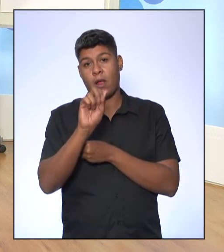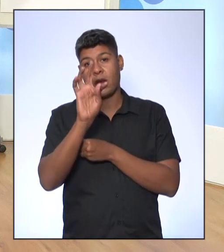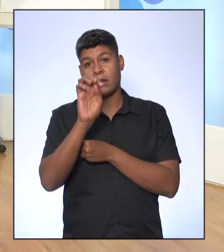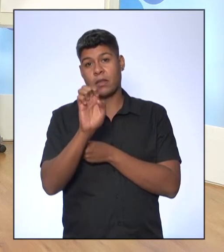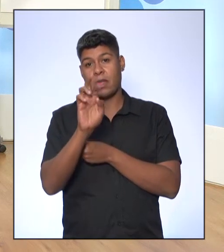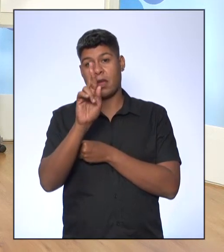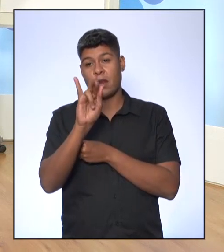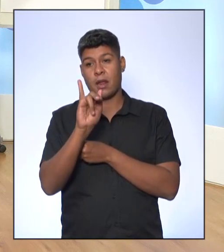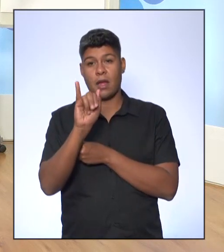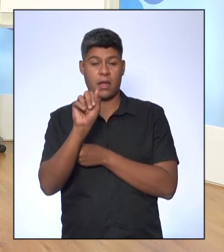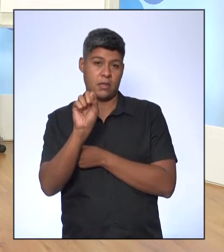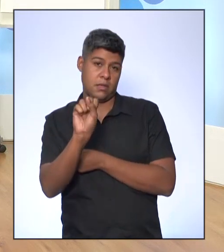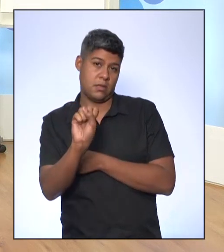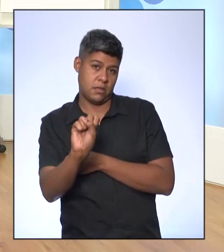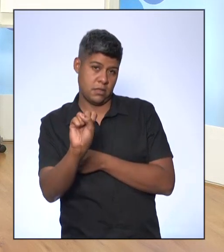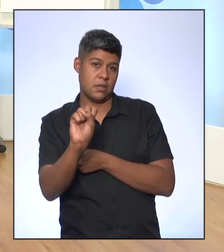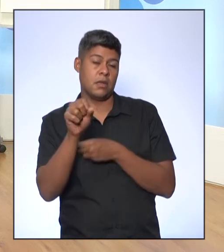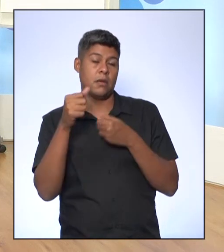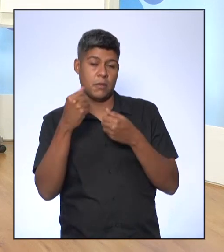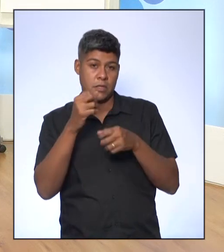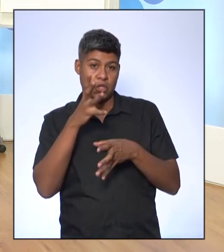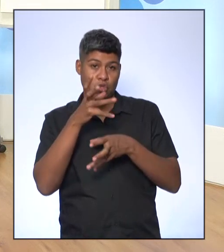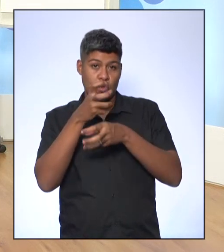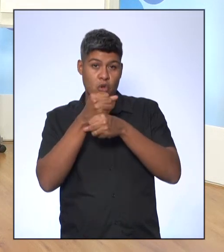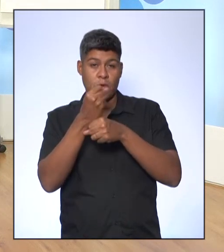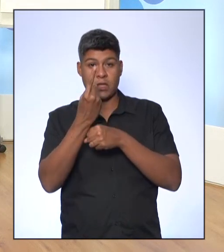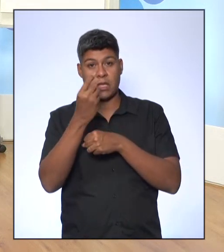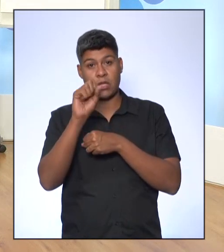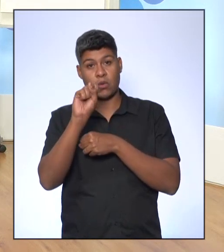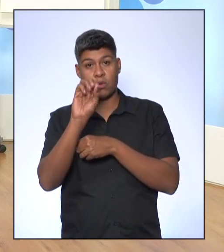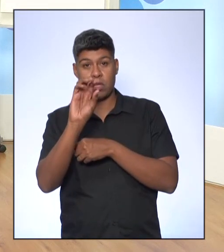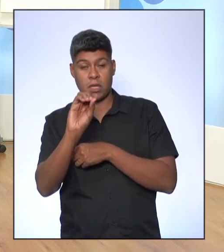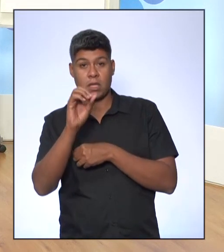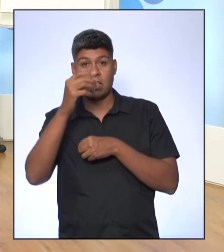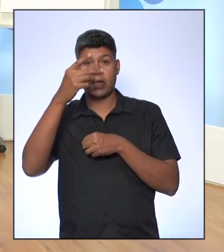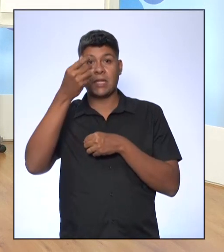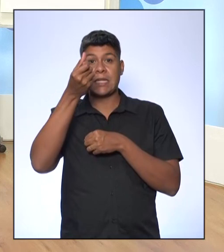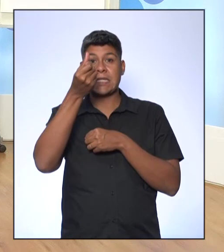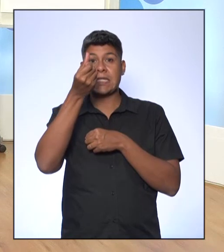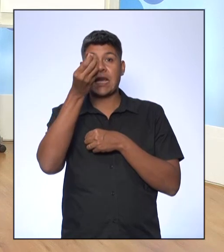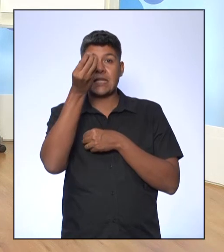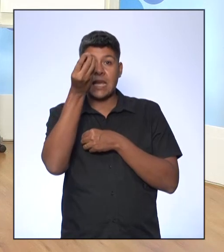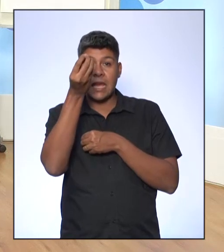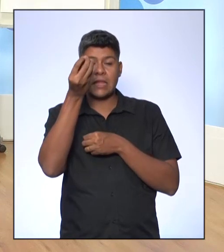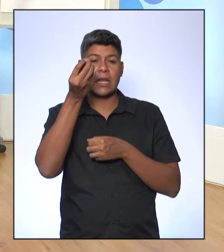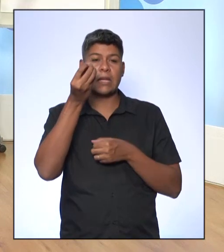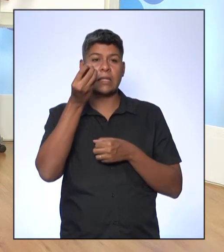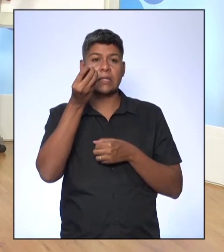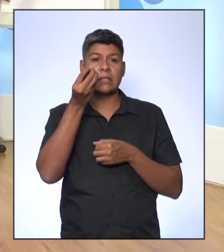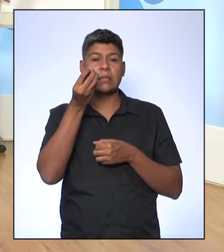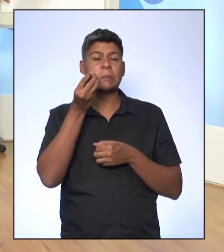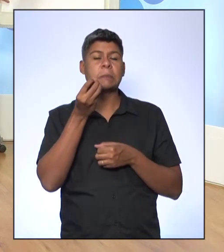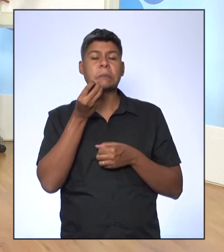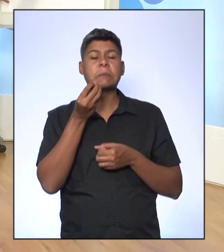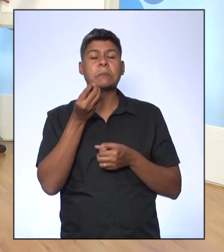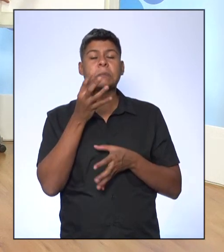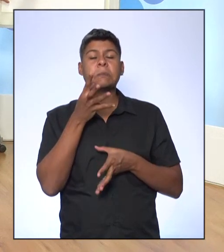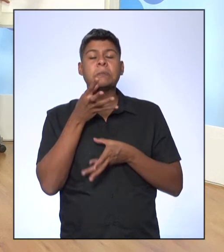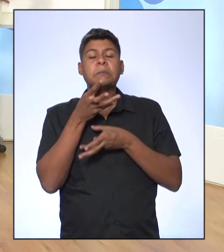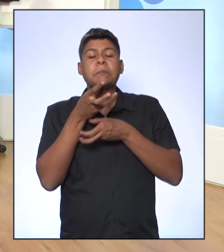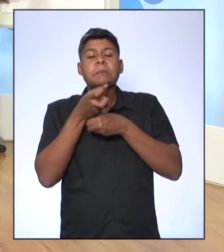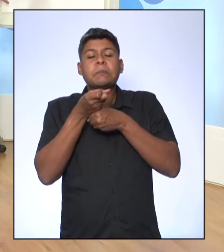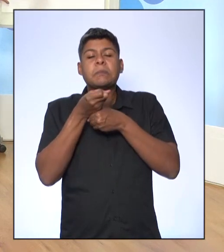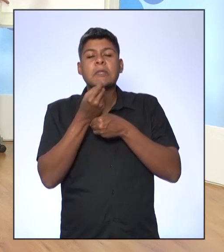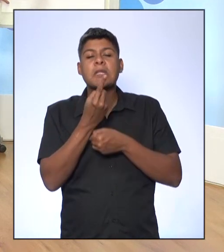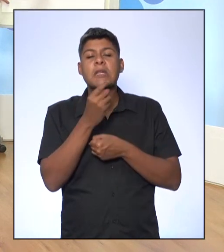são colaterais, tem que dar 180. Ah, então se um é 60, o outro é o que falta para 180. Beleza, então eu tenho um